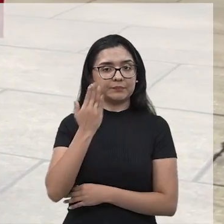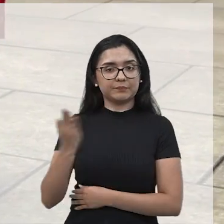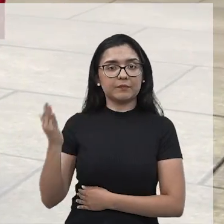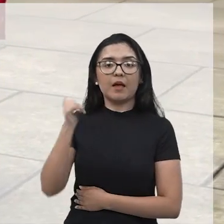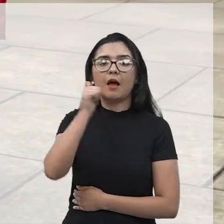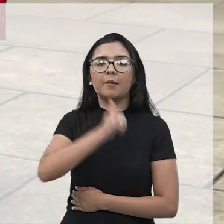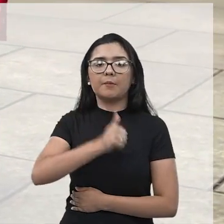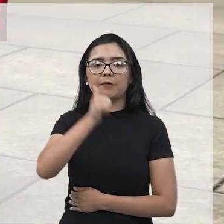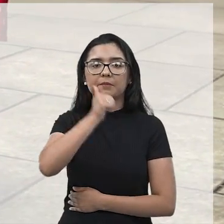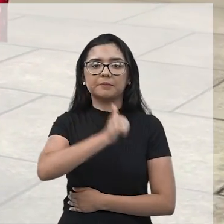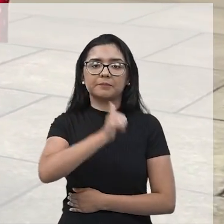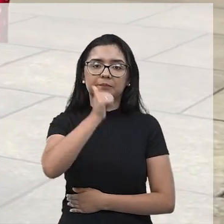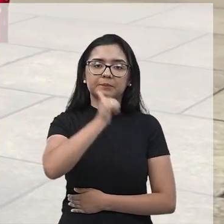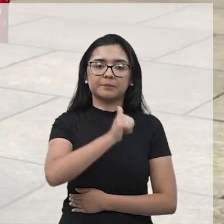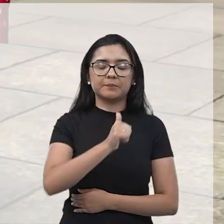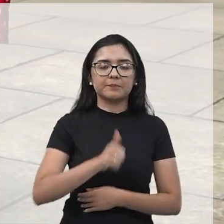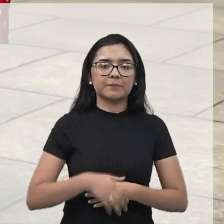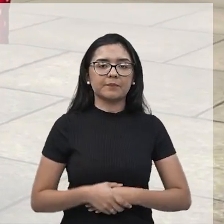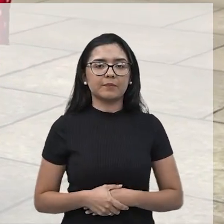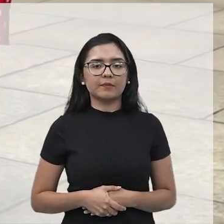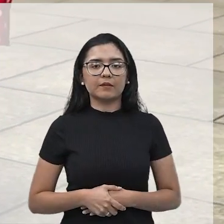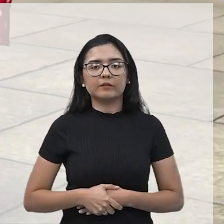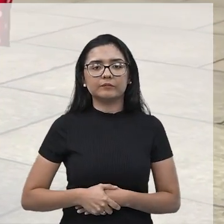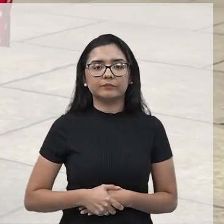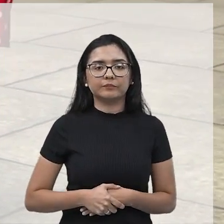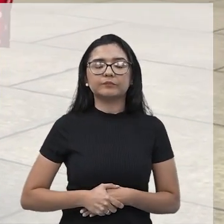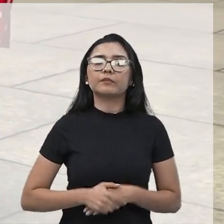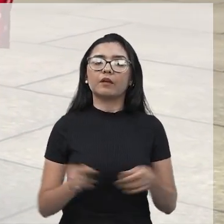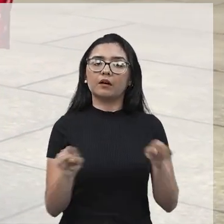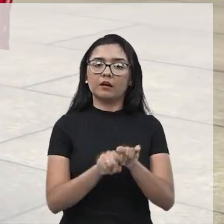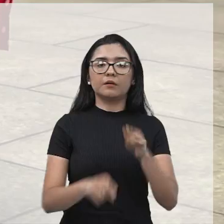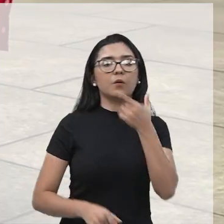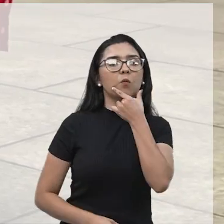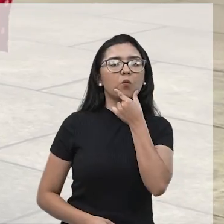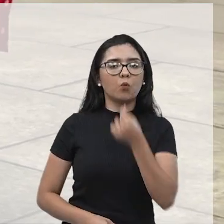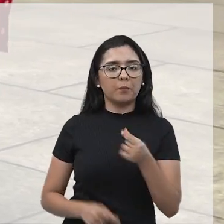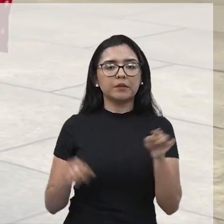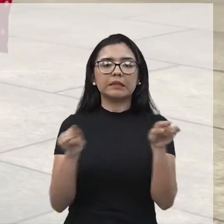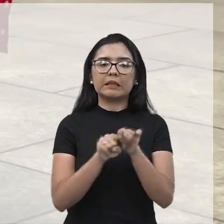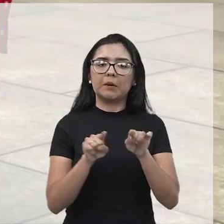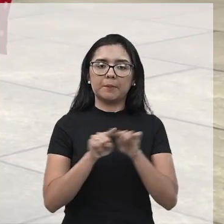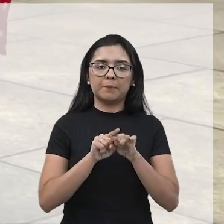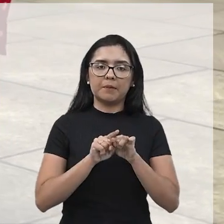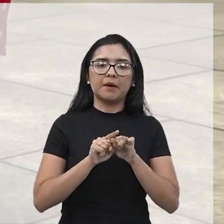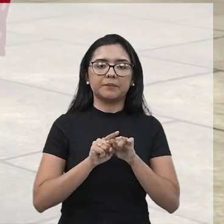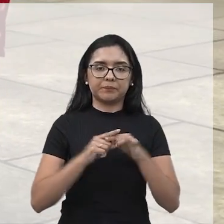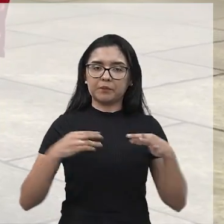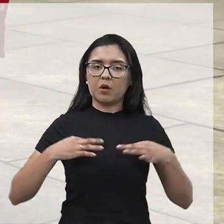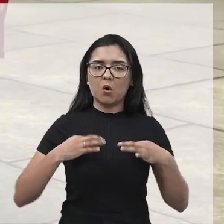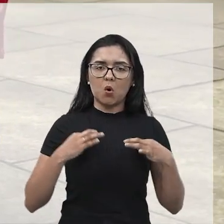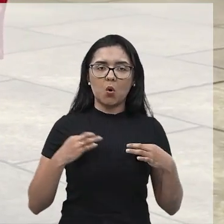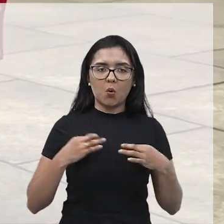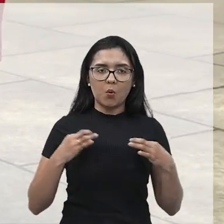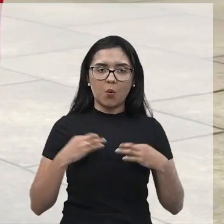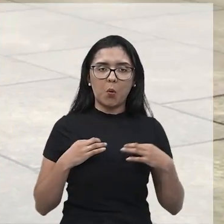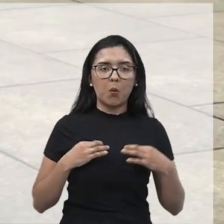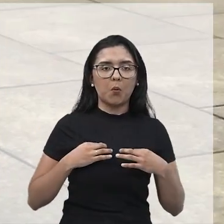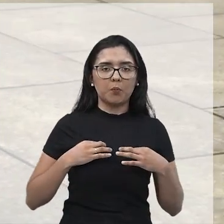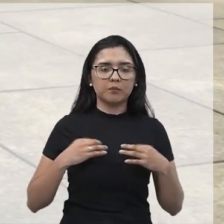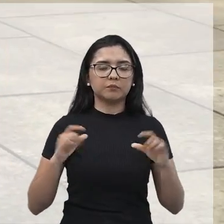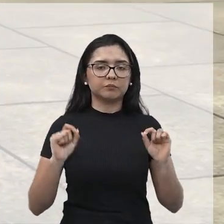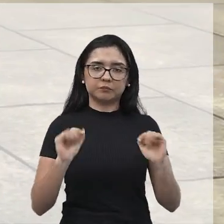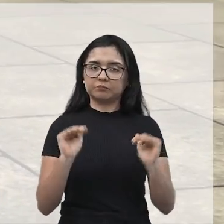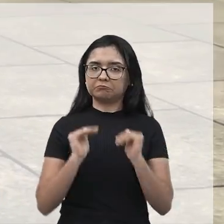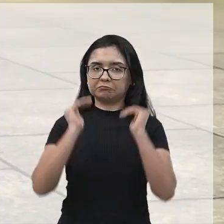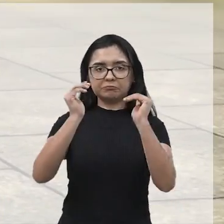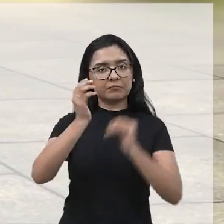moça, viu? E o rapaz aí todo sofisticado também, ele já pertence a